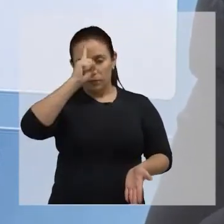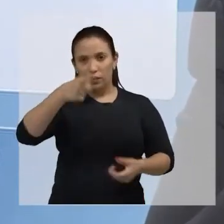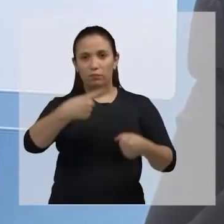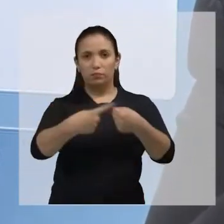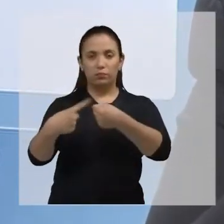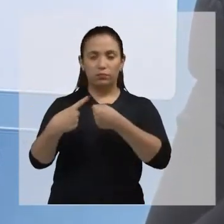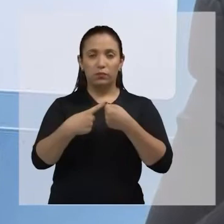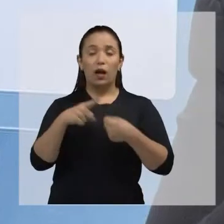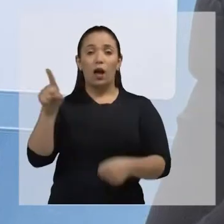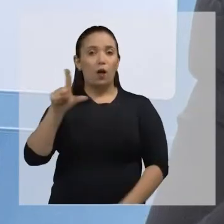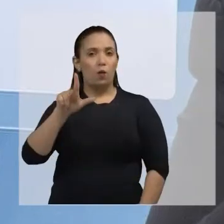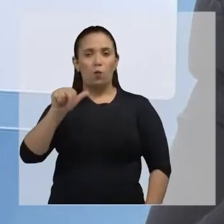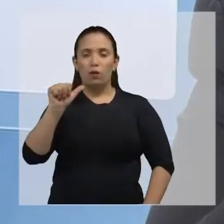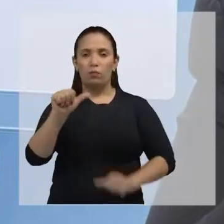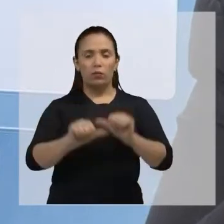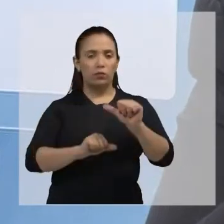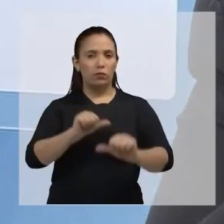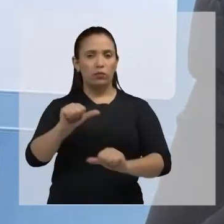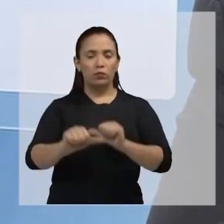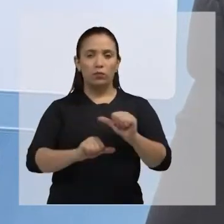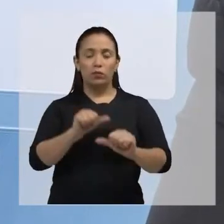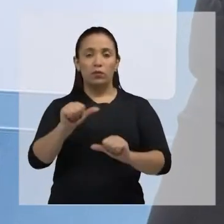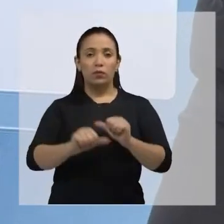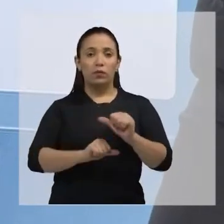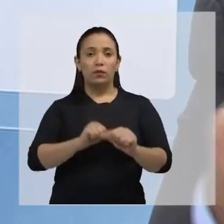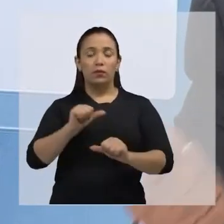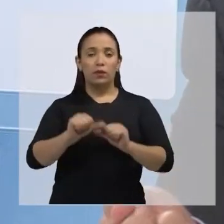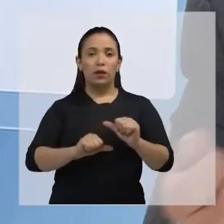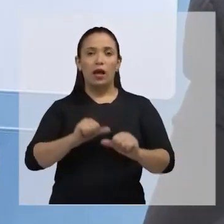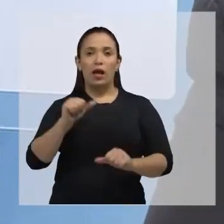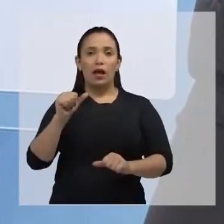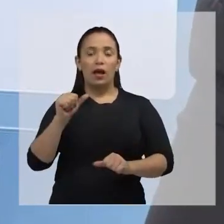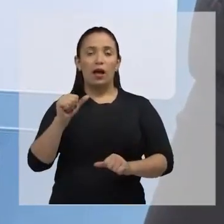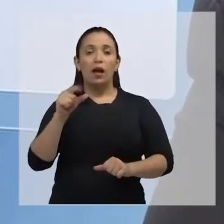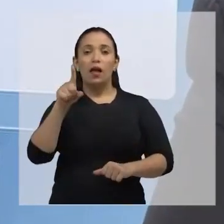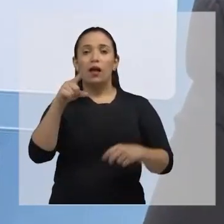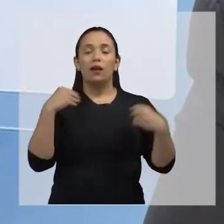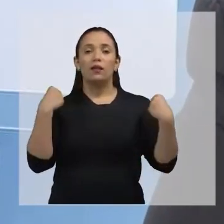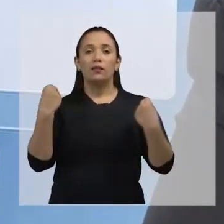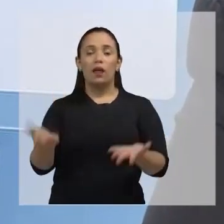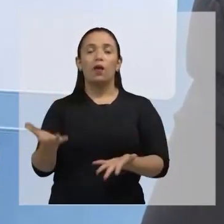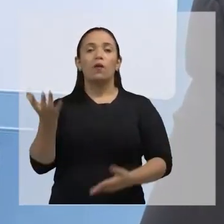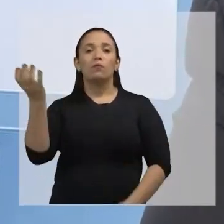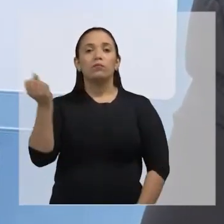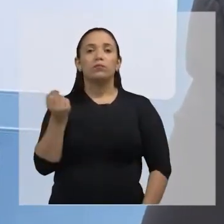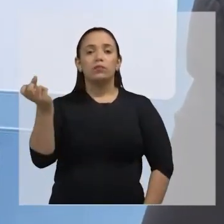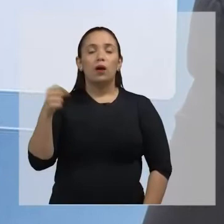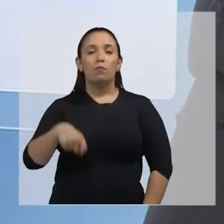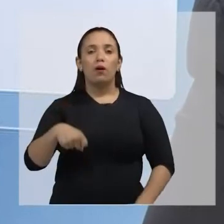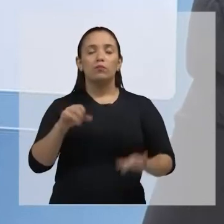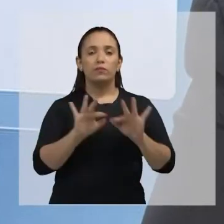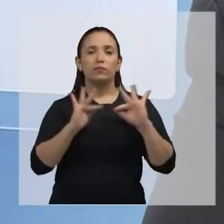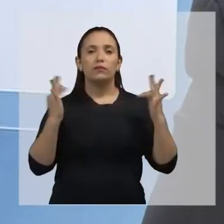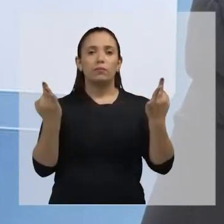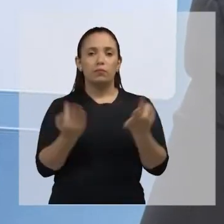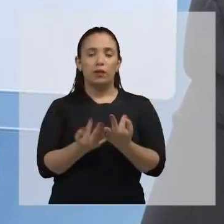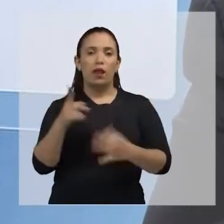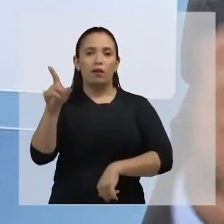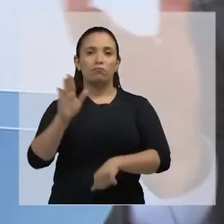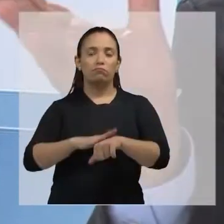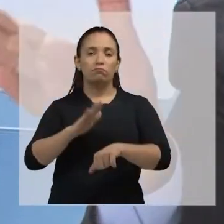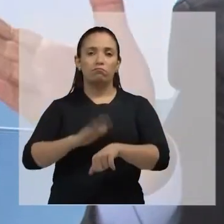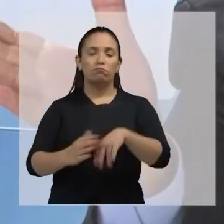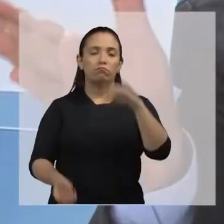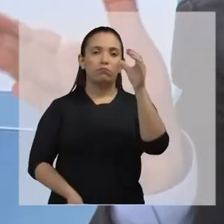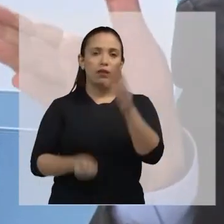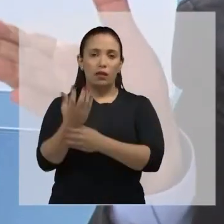Lula institucionalizou o dinheiro para o cidadão mais pobre, com Bolsa Família. E ele fez uma coisa espetacular,